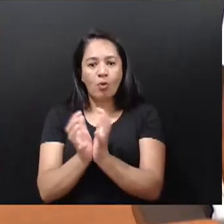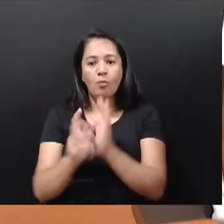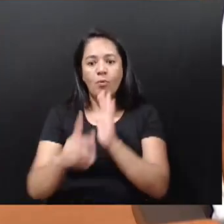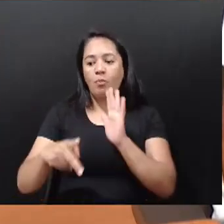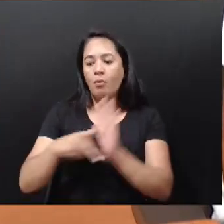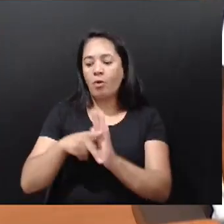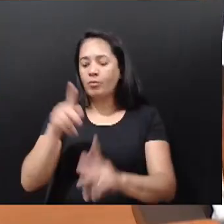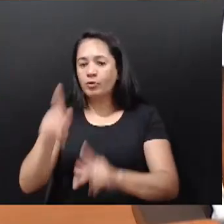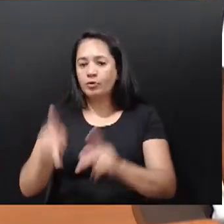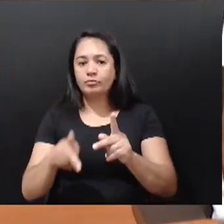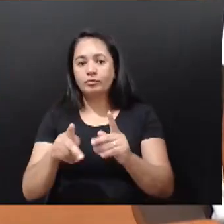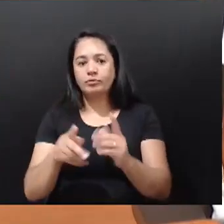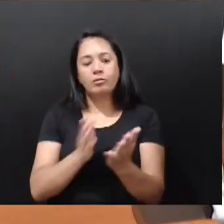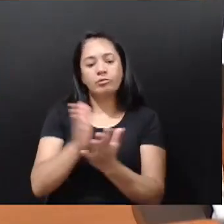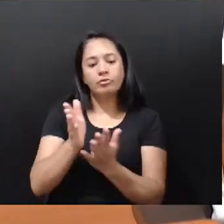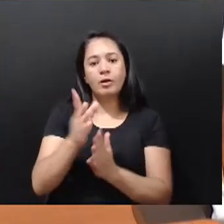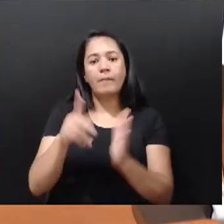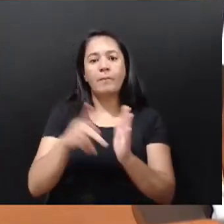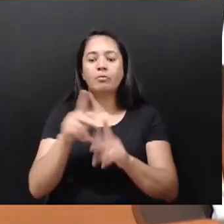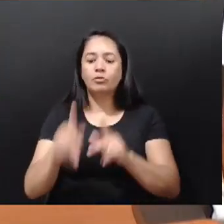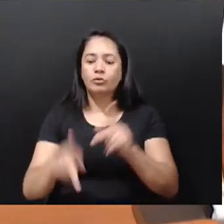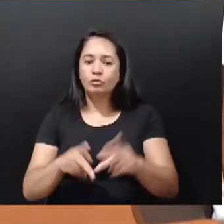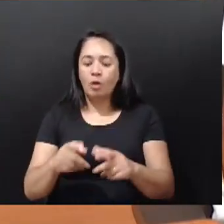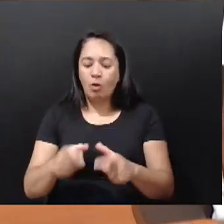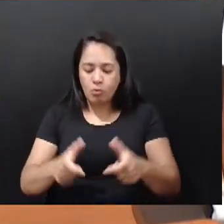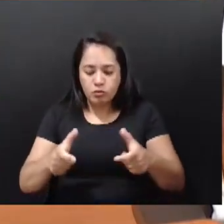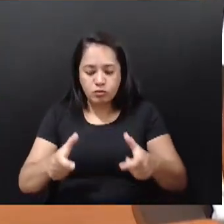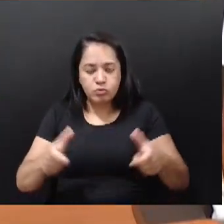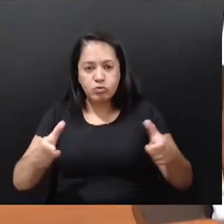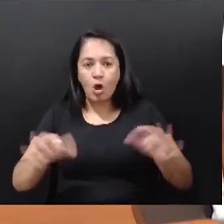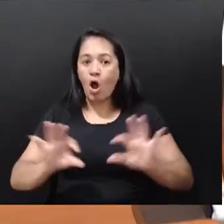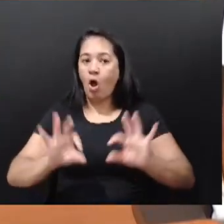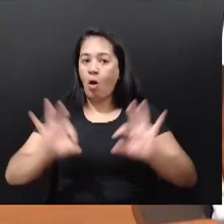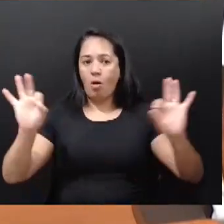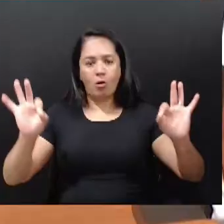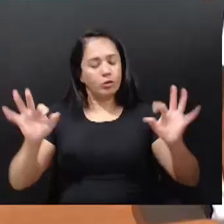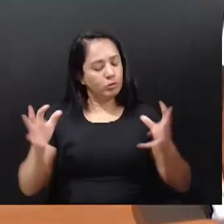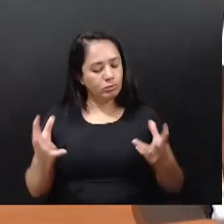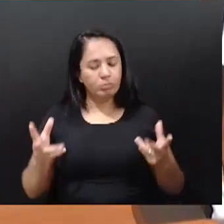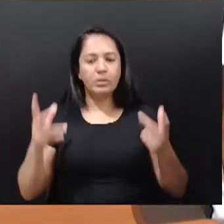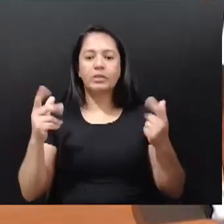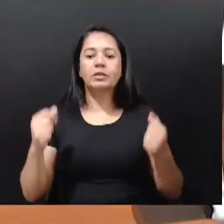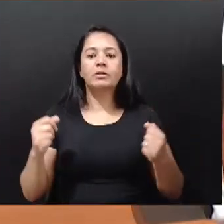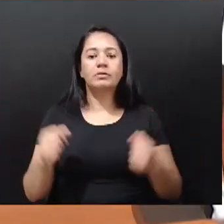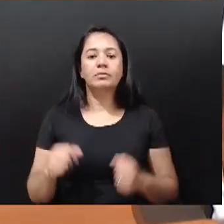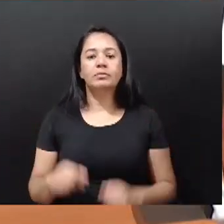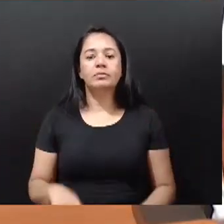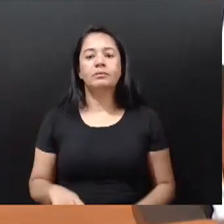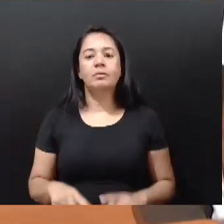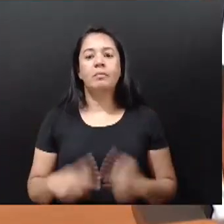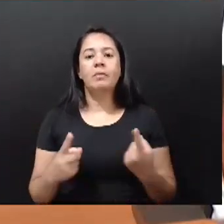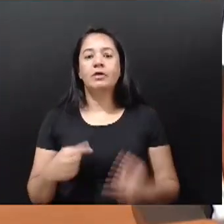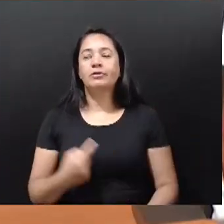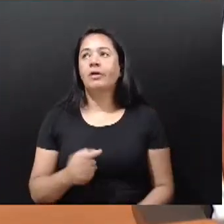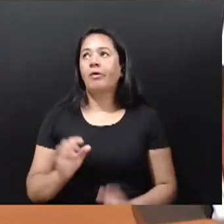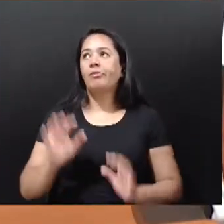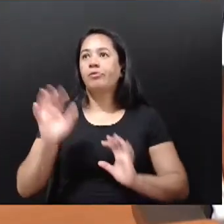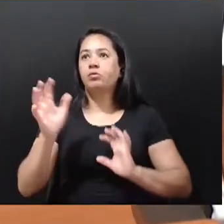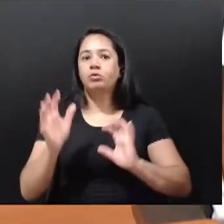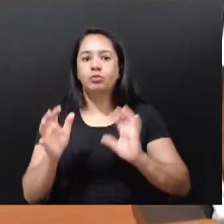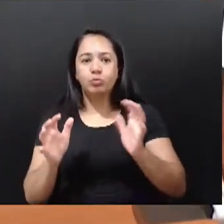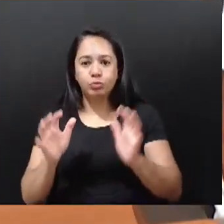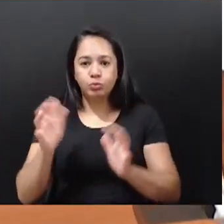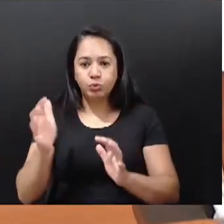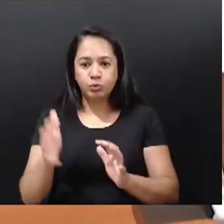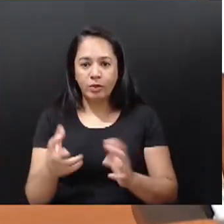da população que cada vez cresce mais, ótimo, né, maravilha, mas o que a gente tem passado e visto na